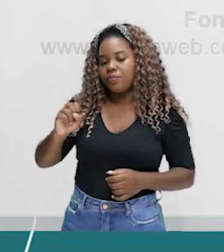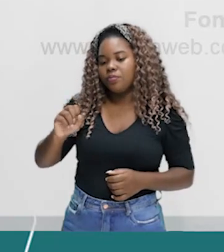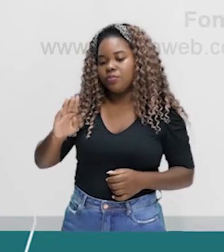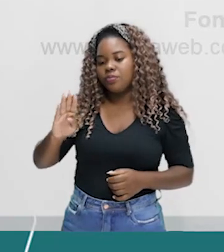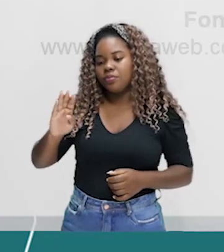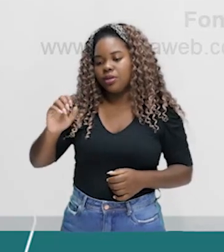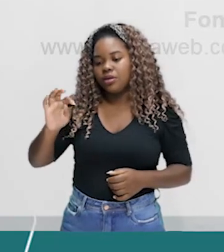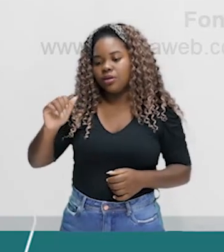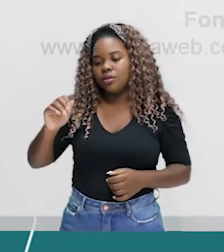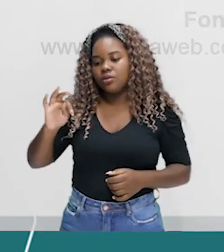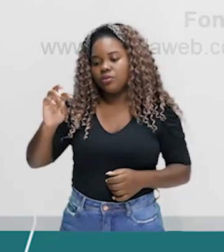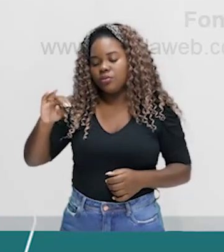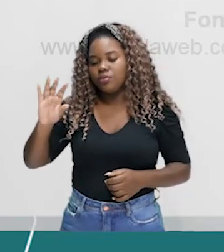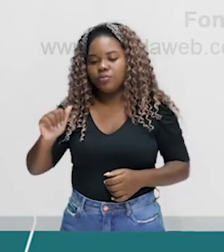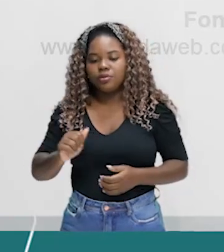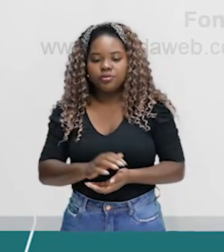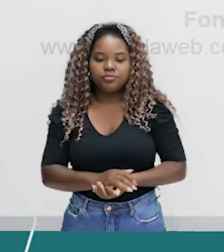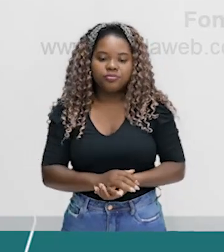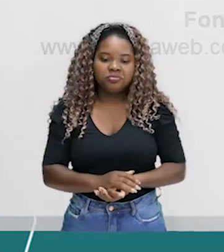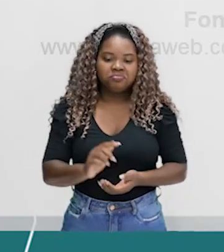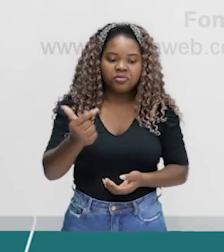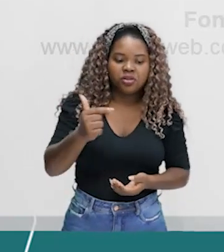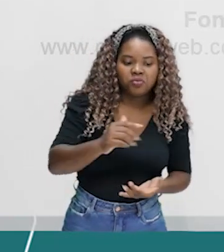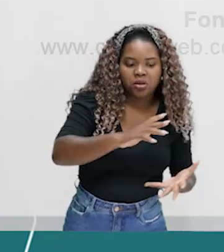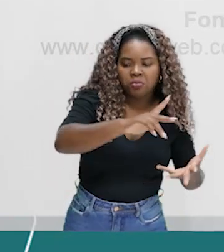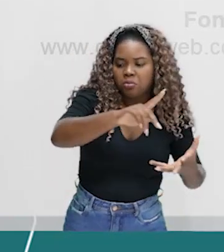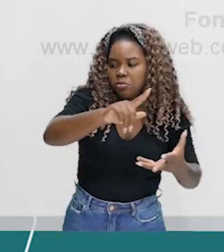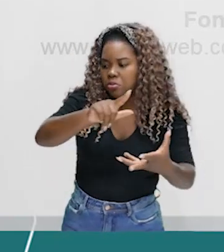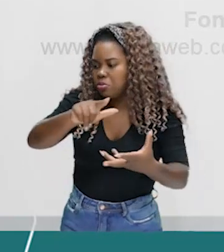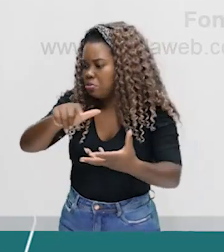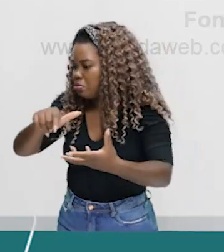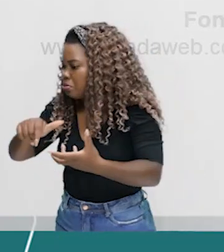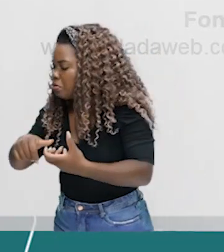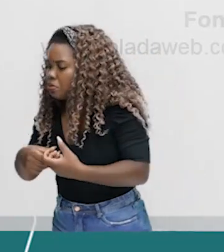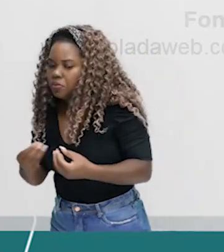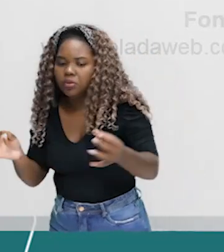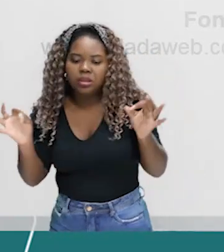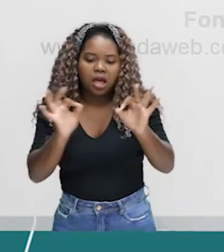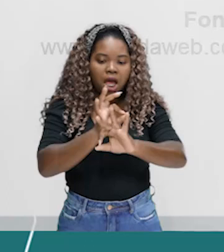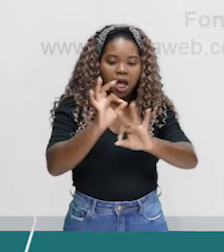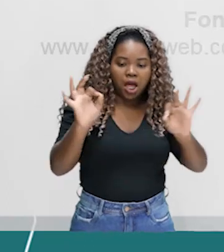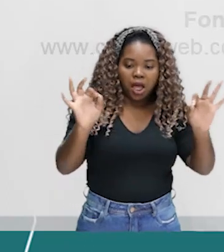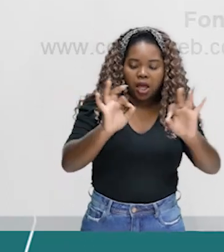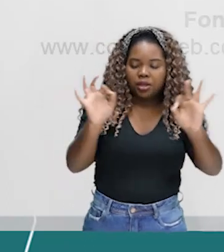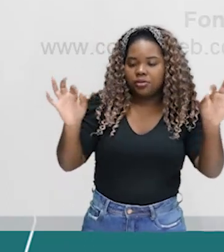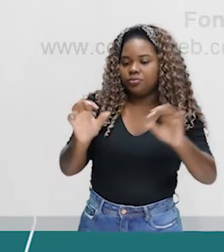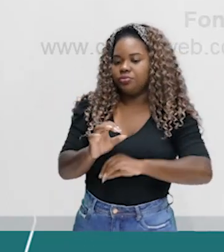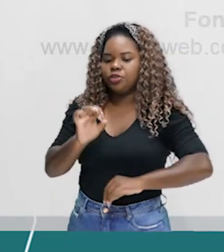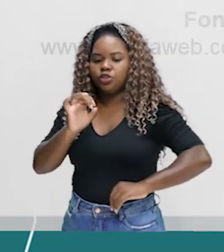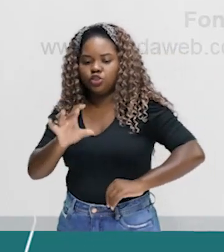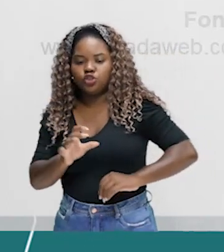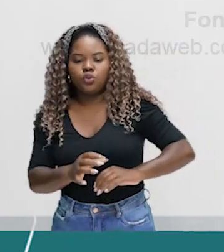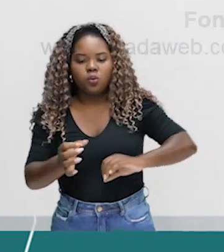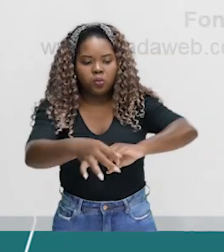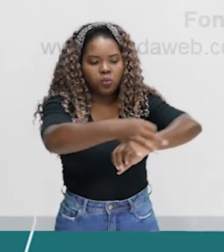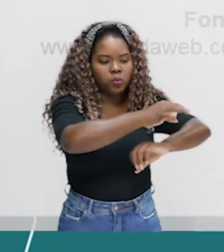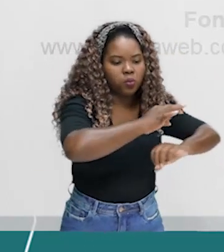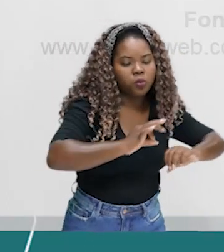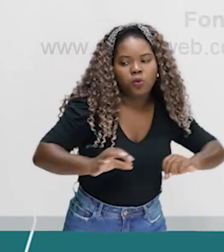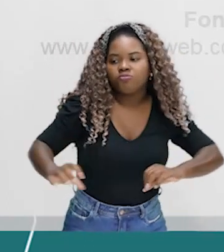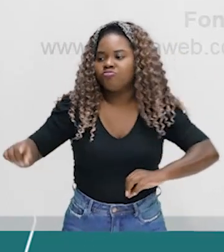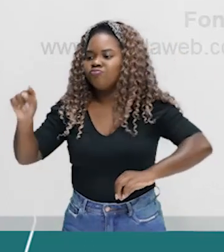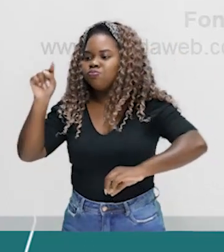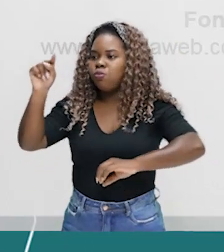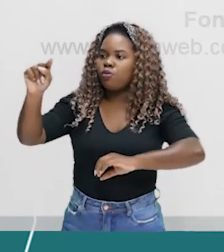grande explosão, ainda não existe planeta, não existe galáxia, nada. Apenas partículas